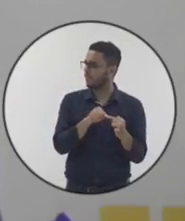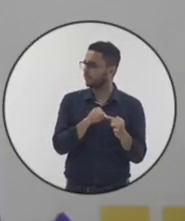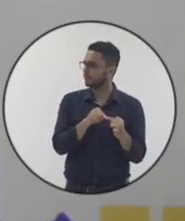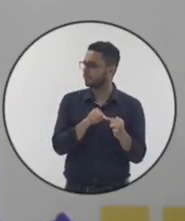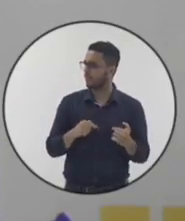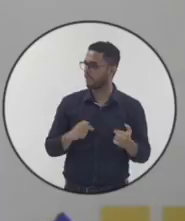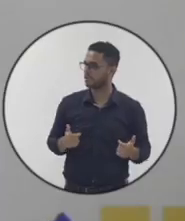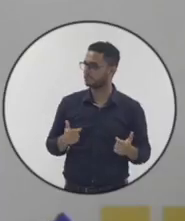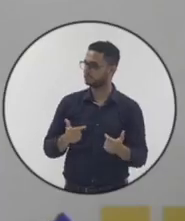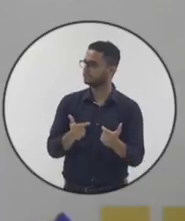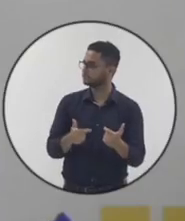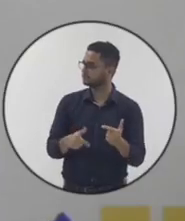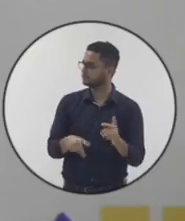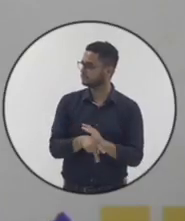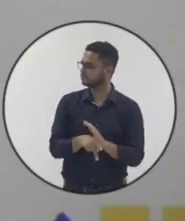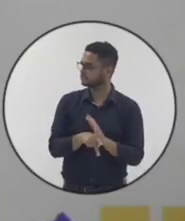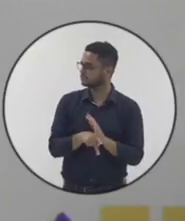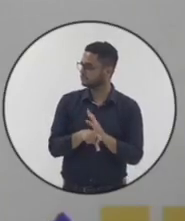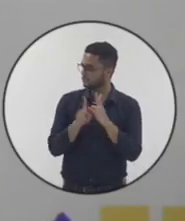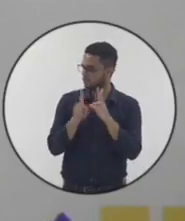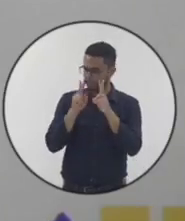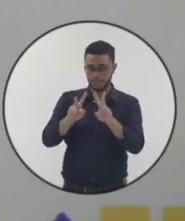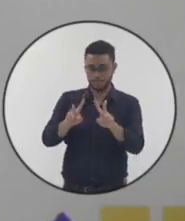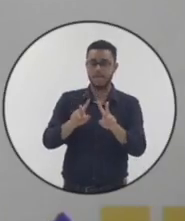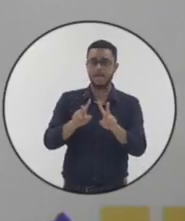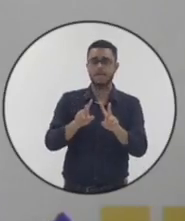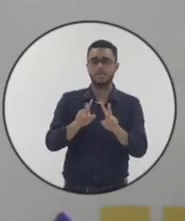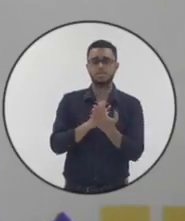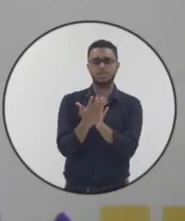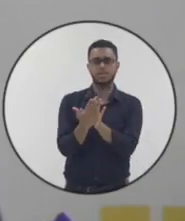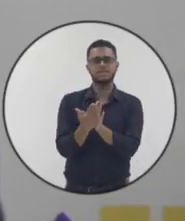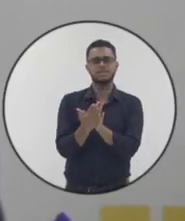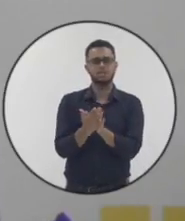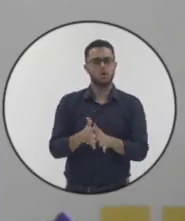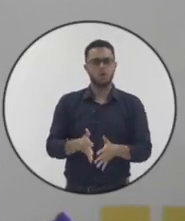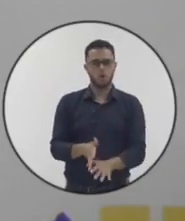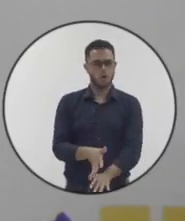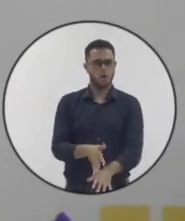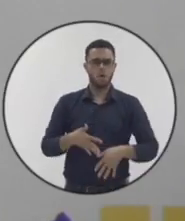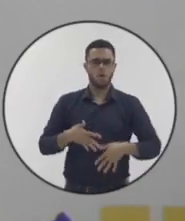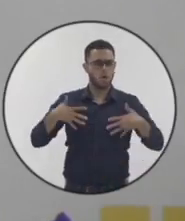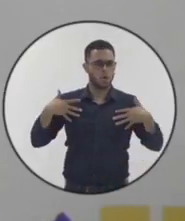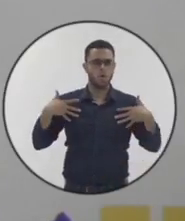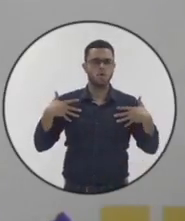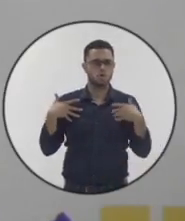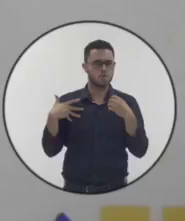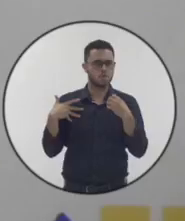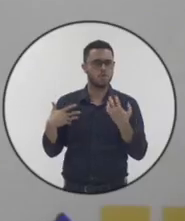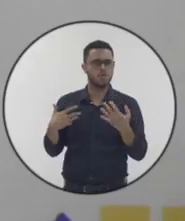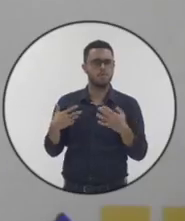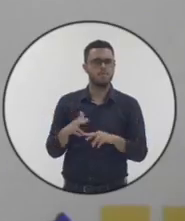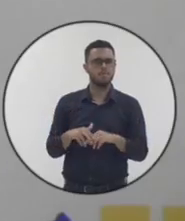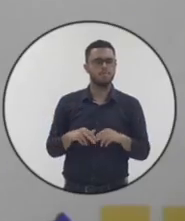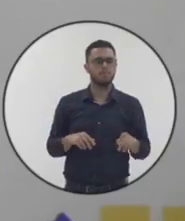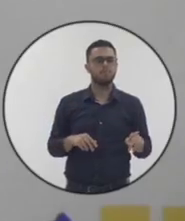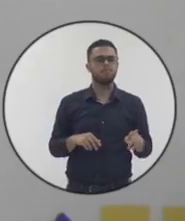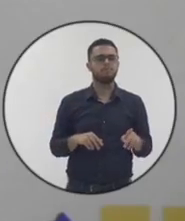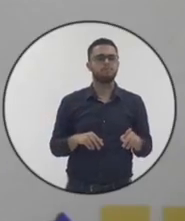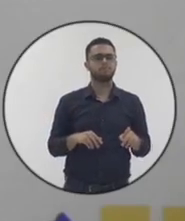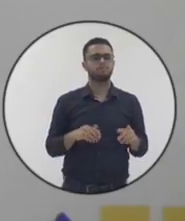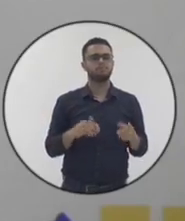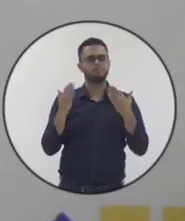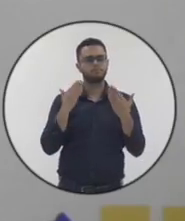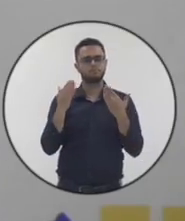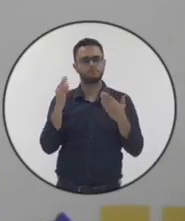pela visibilidade trans é de um orgulho imenso para a psicologia brasileira e é um orgulho imenso para a psicologia brasileira que todos